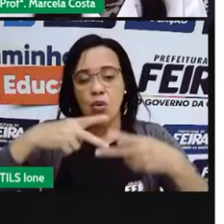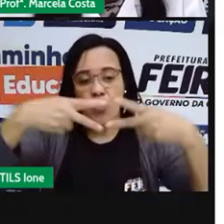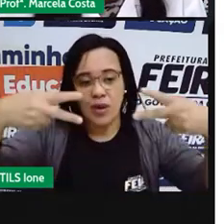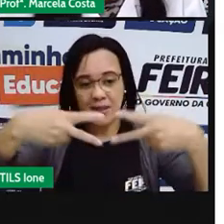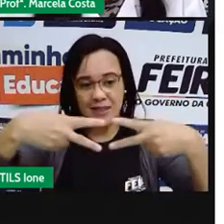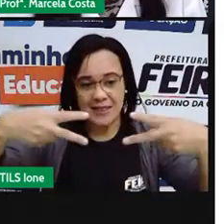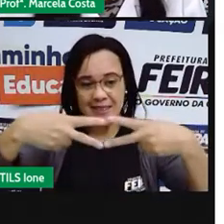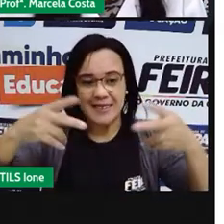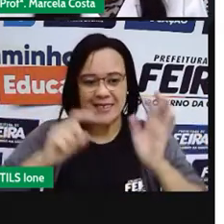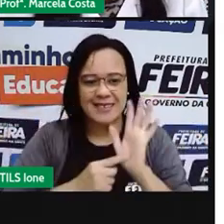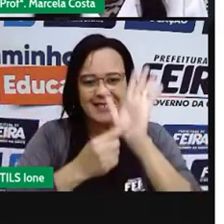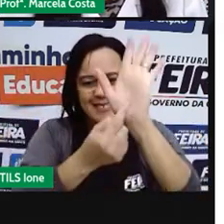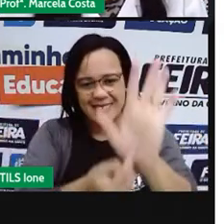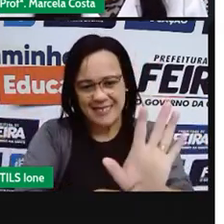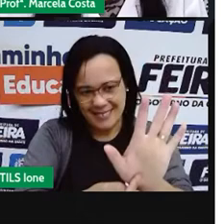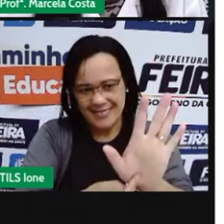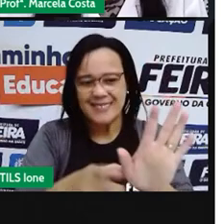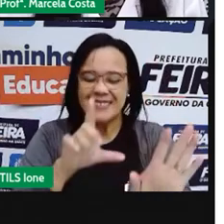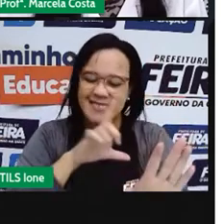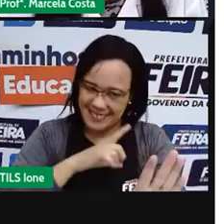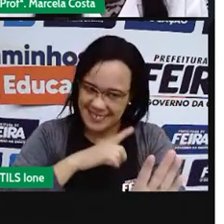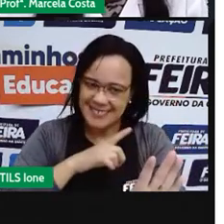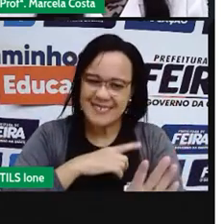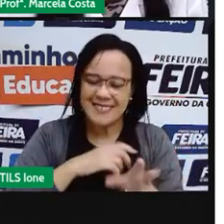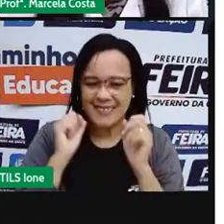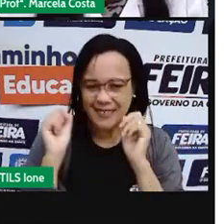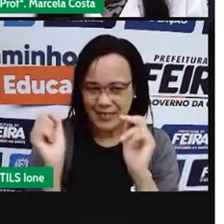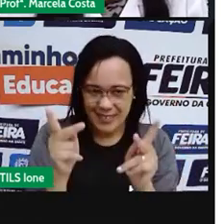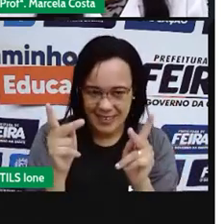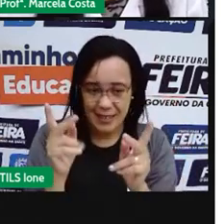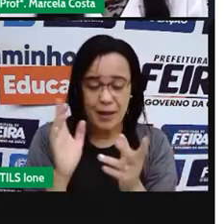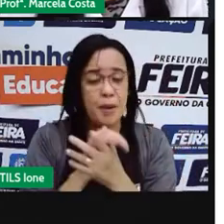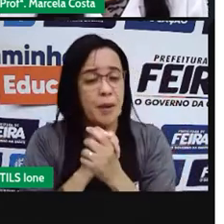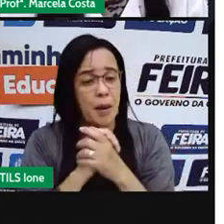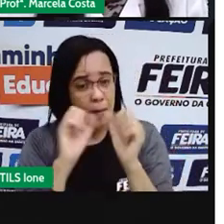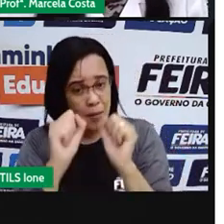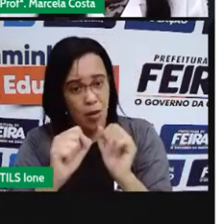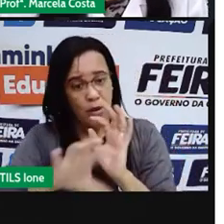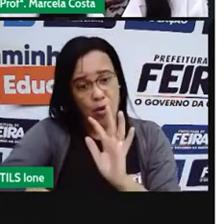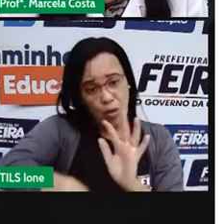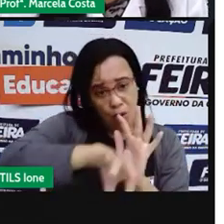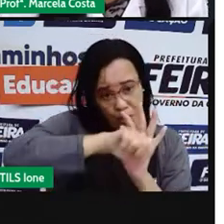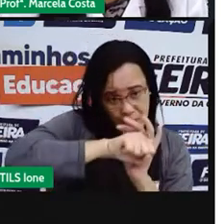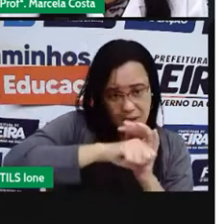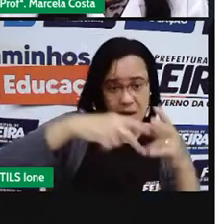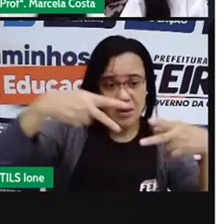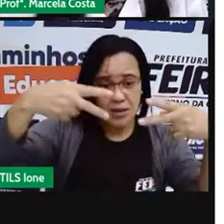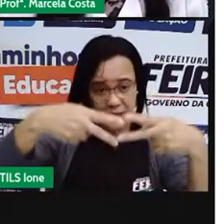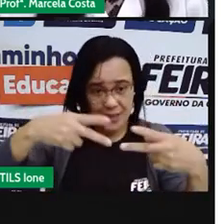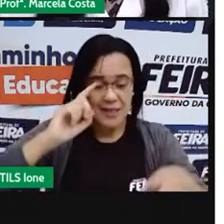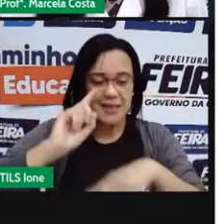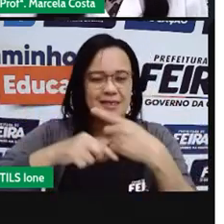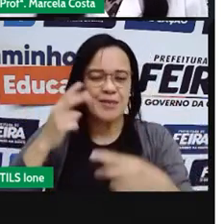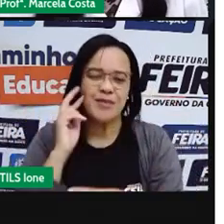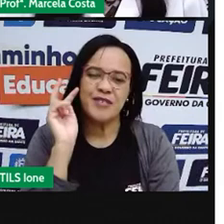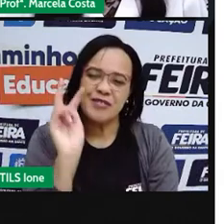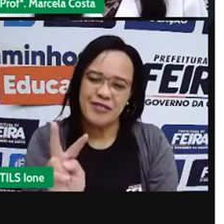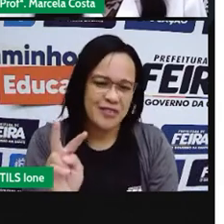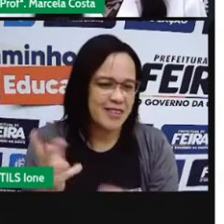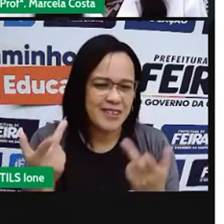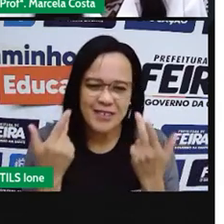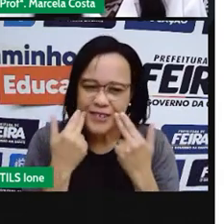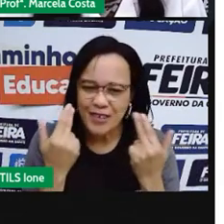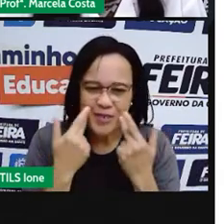na apresentação, certo? Pode copiar o link para acessar depois. E